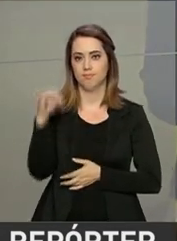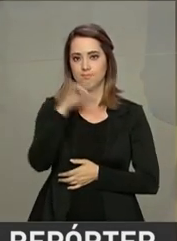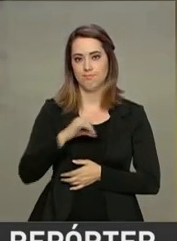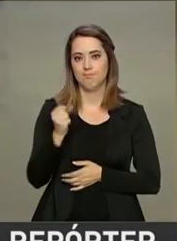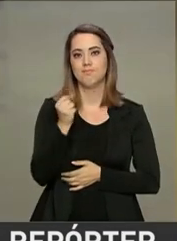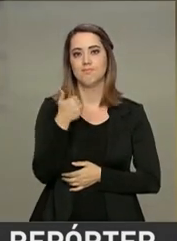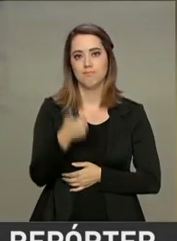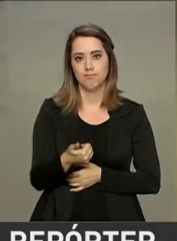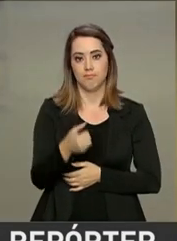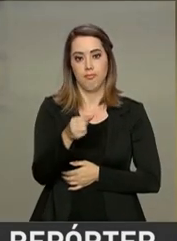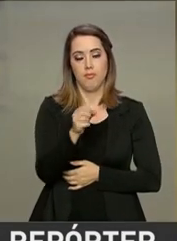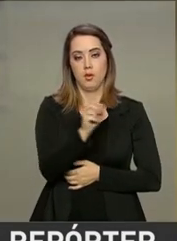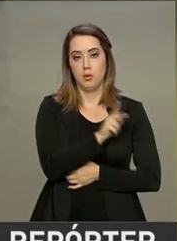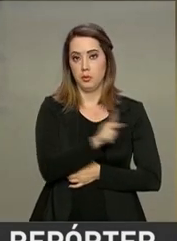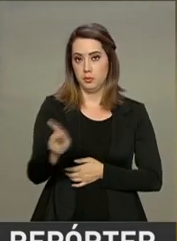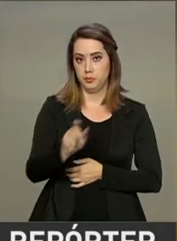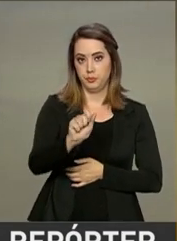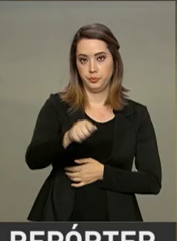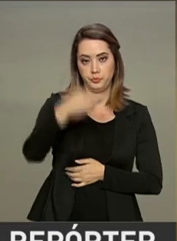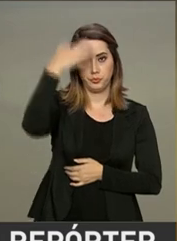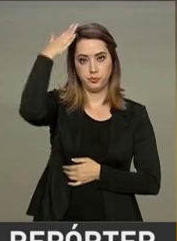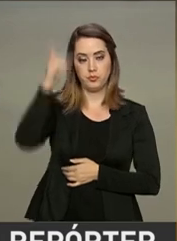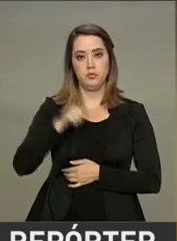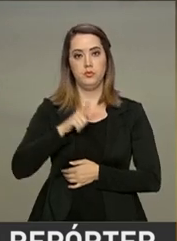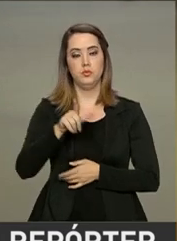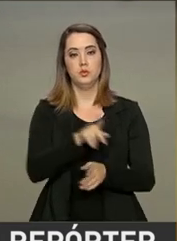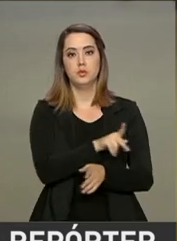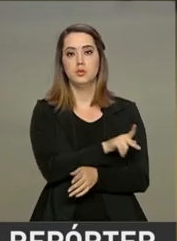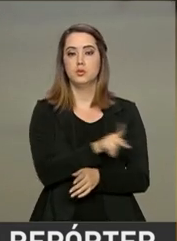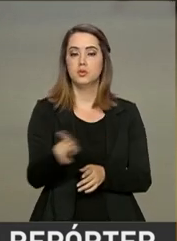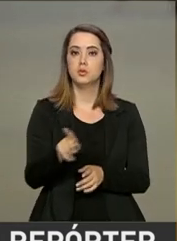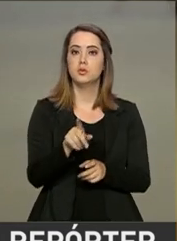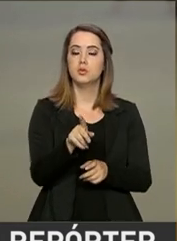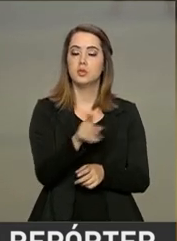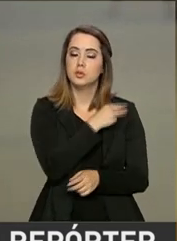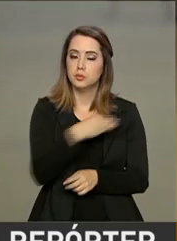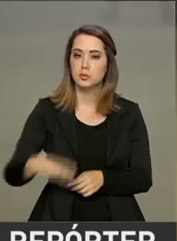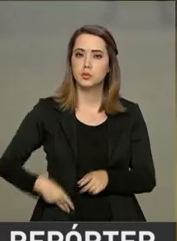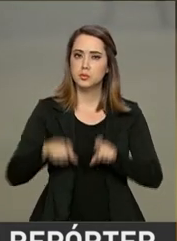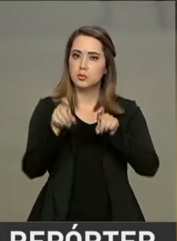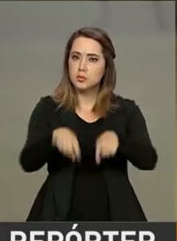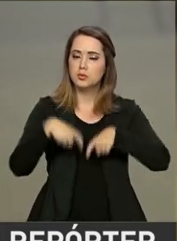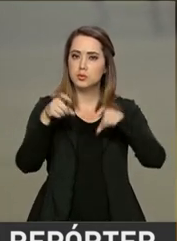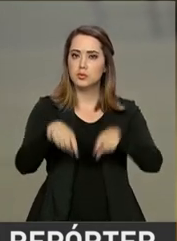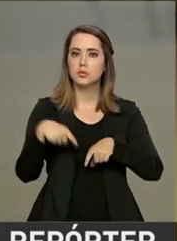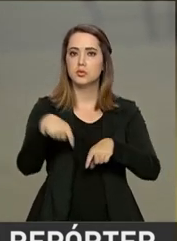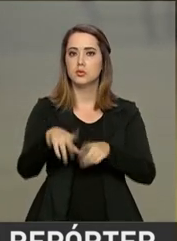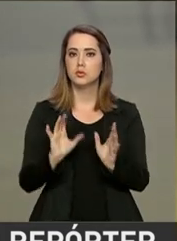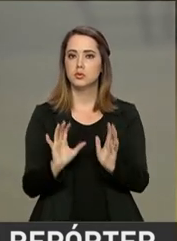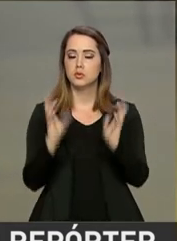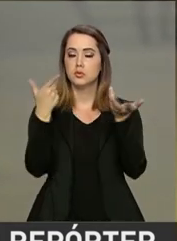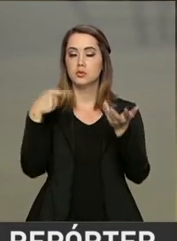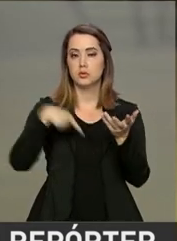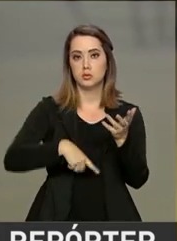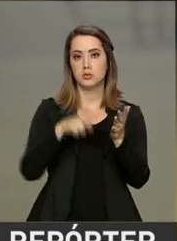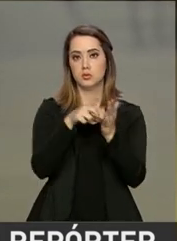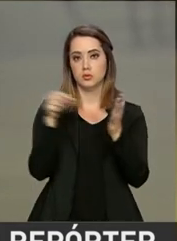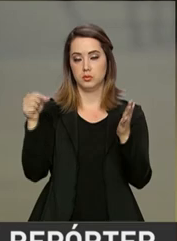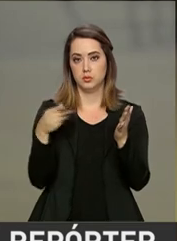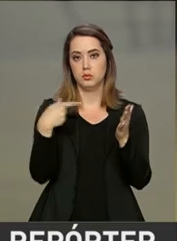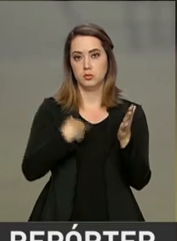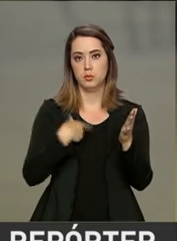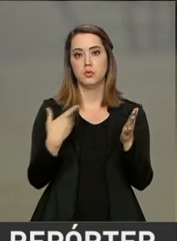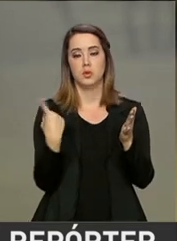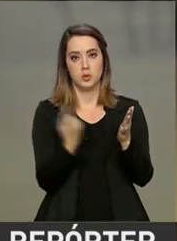presidente em exercício e o ministro da Agricultura blairo Magi participam dessa cerimônia aqui no Palácio do Planalto Lembrando que a TV NBR